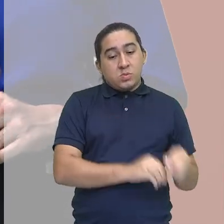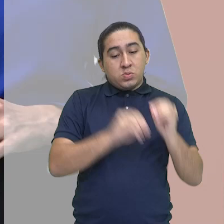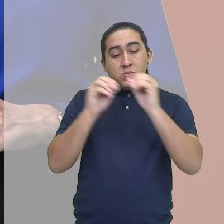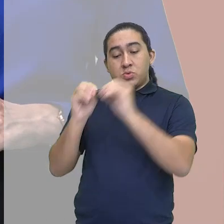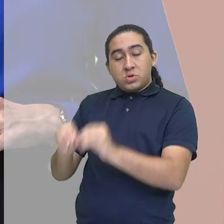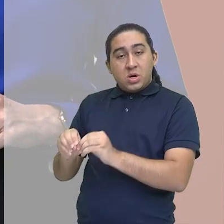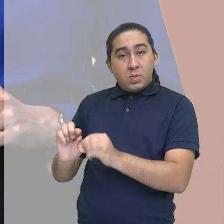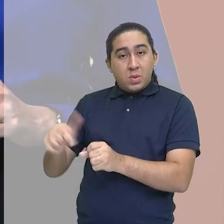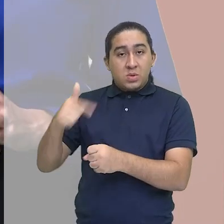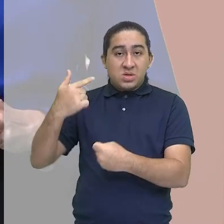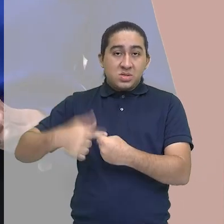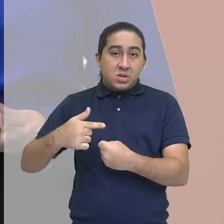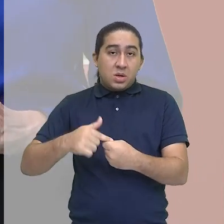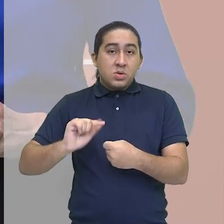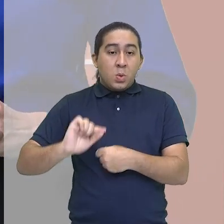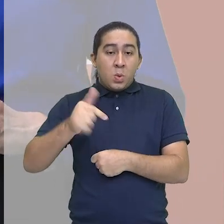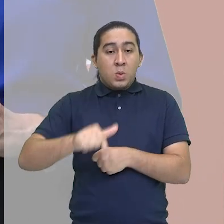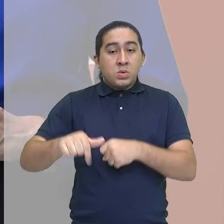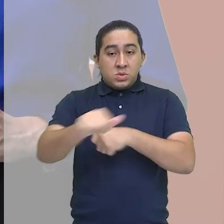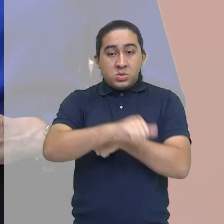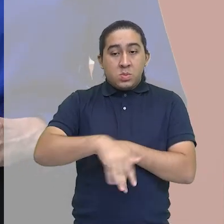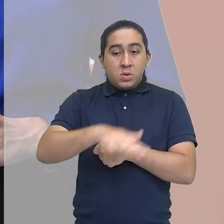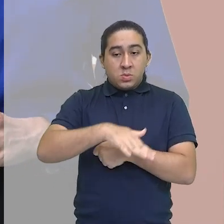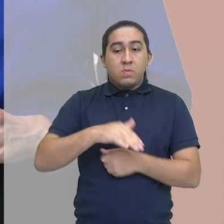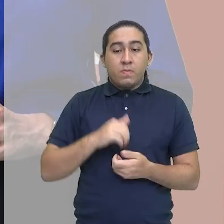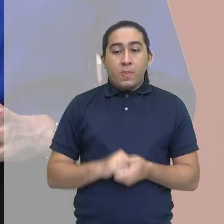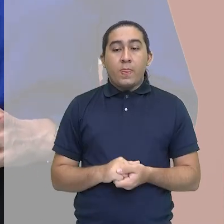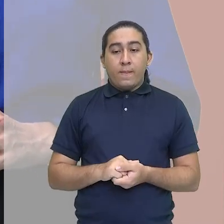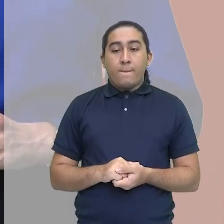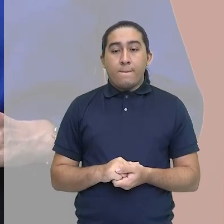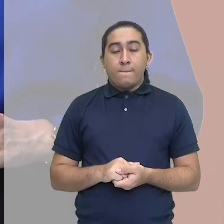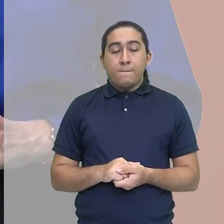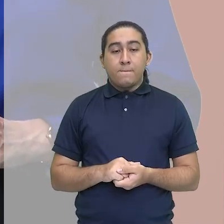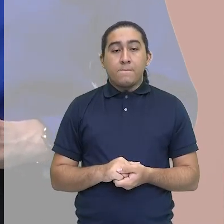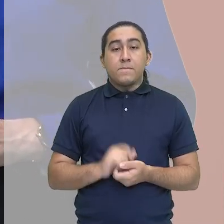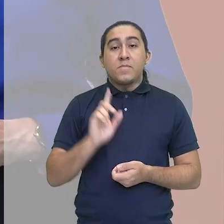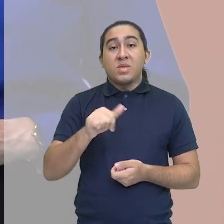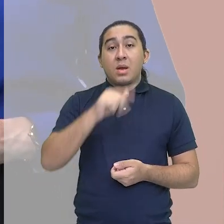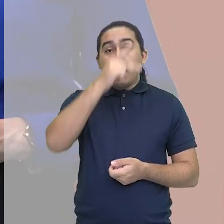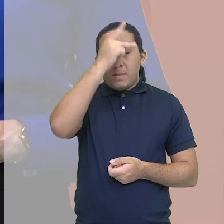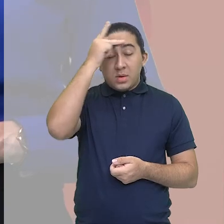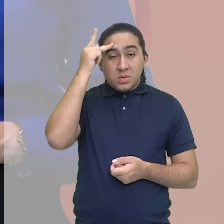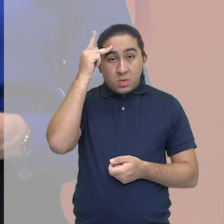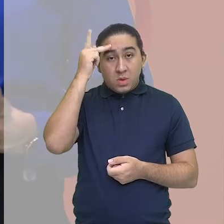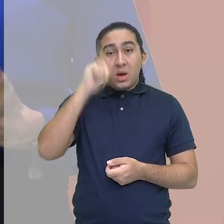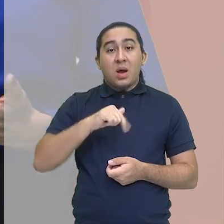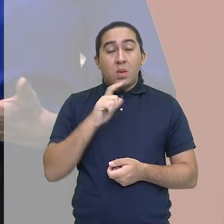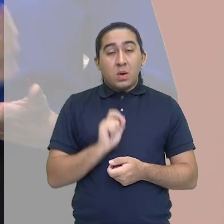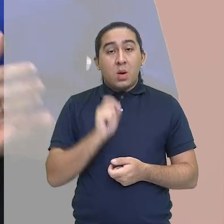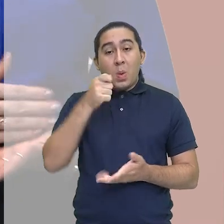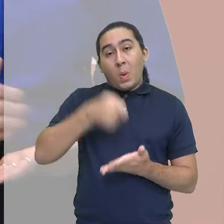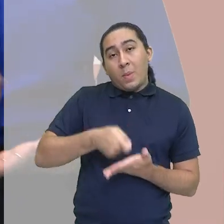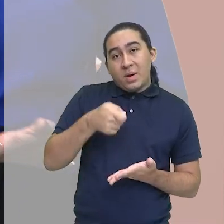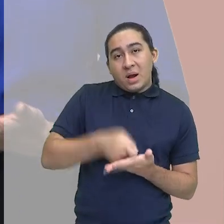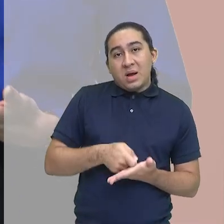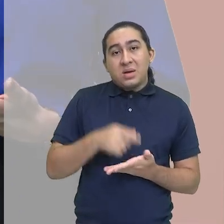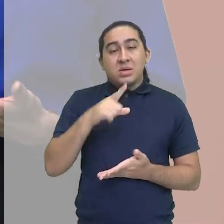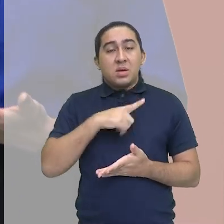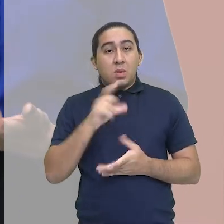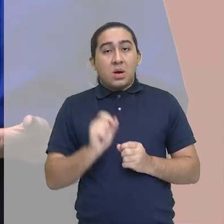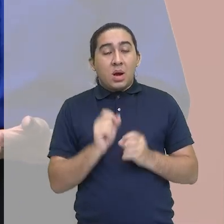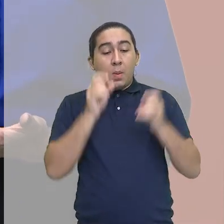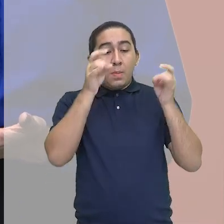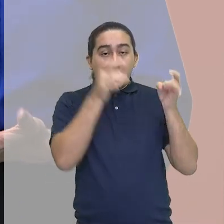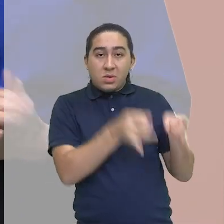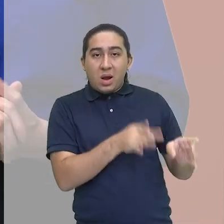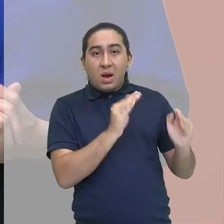outra cidade, para um outro lugar. Então, são pessoas que são aí forçadas a deixar suas casas, muitas